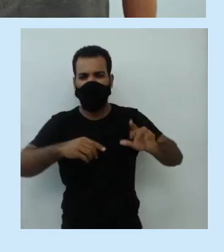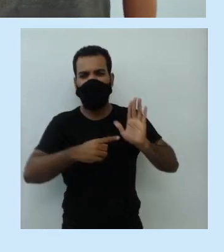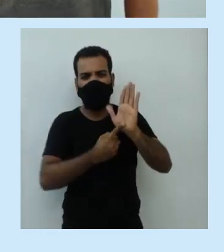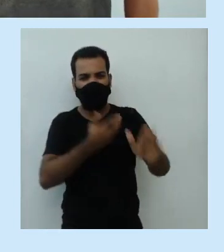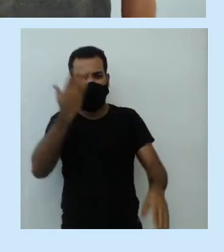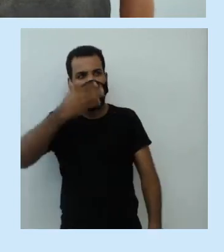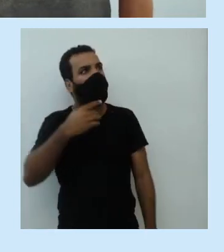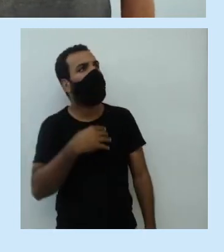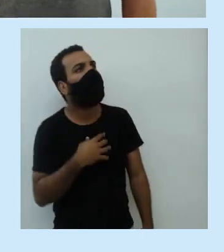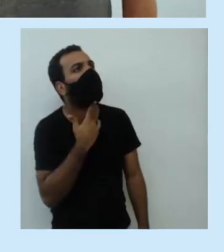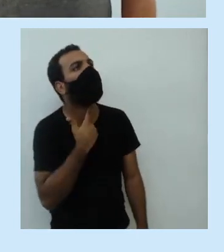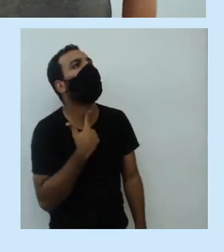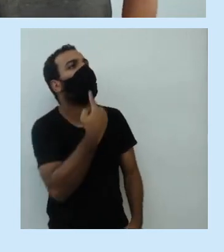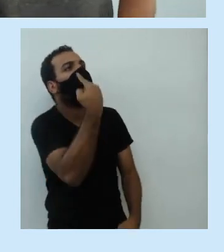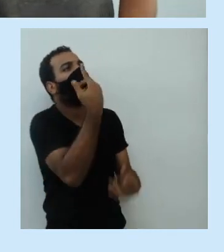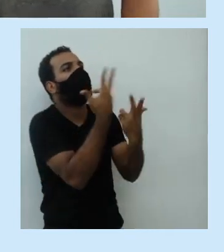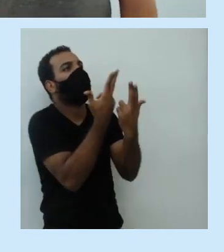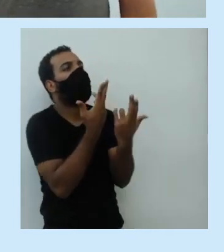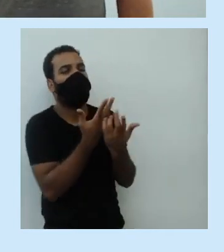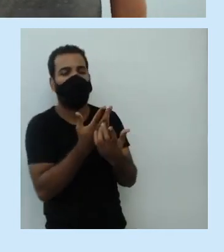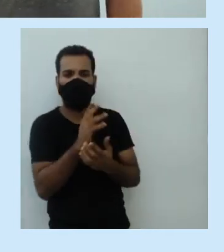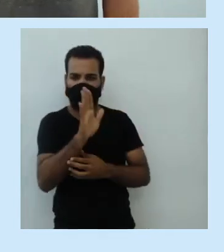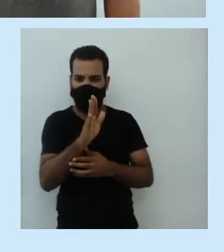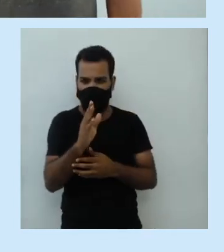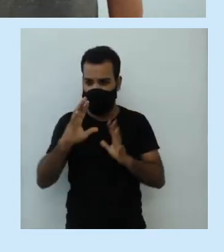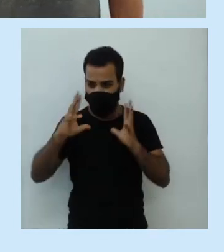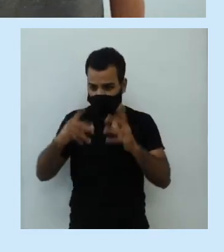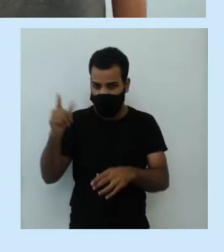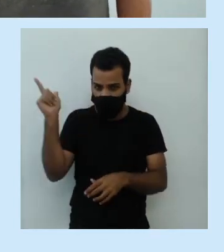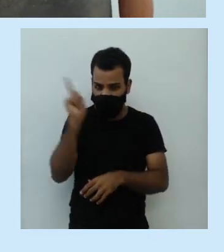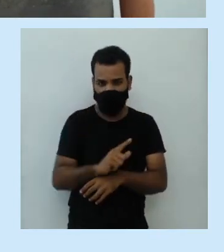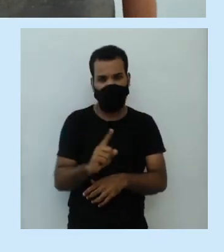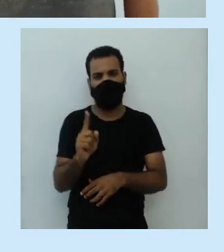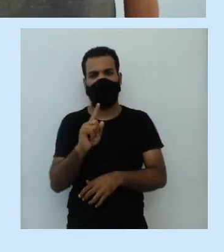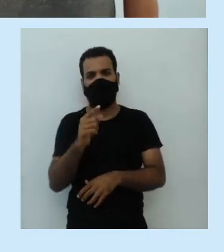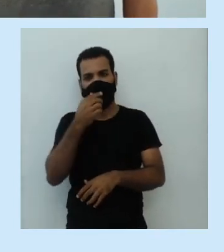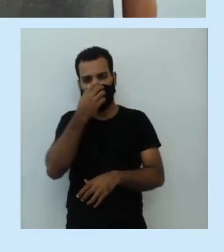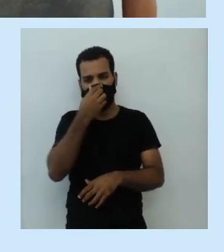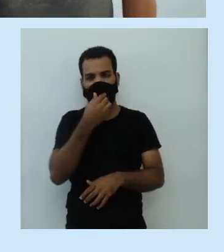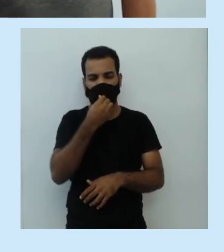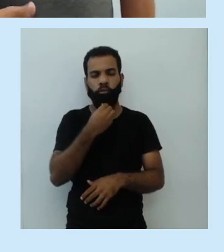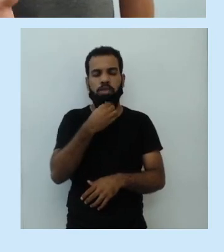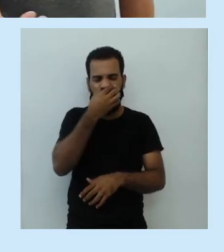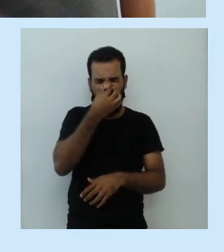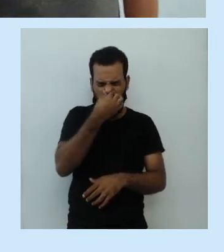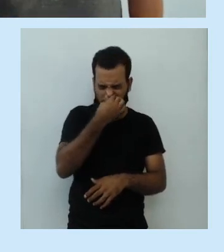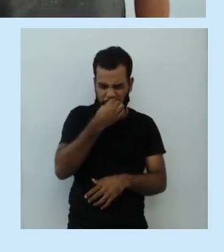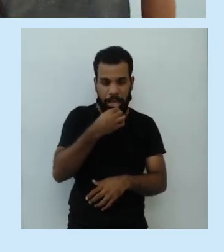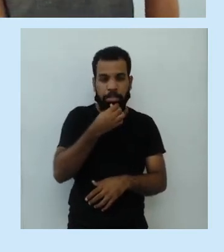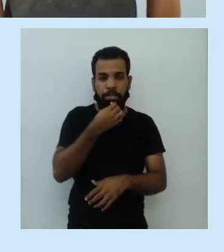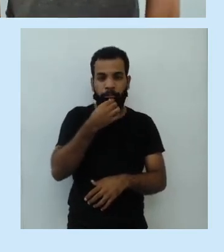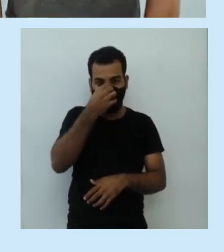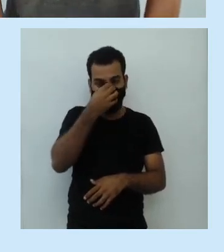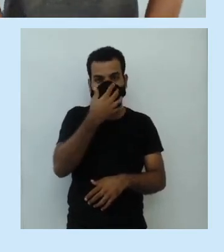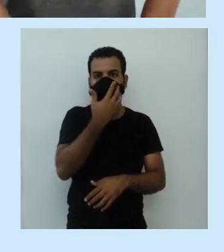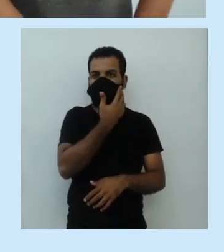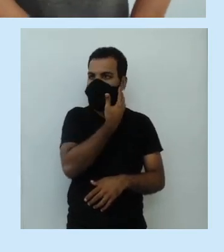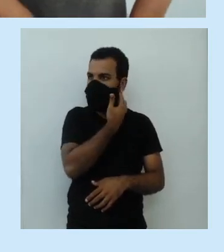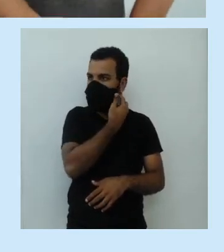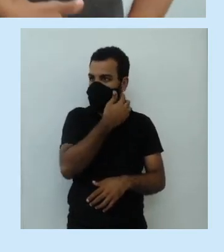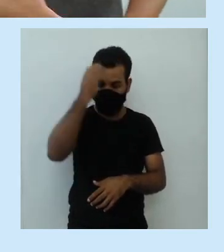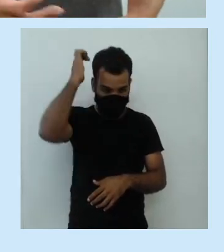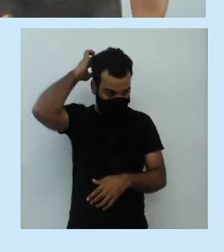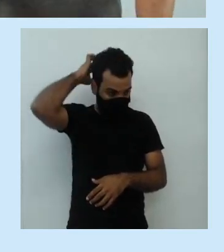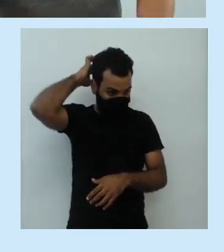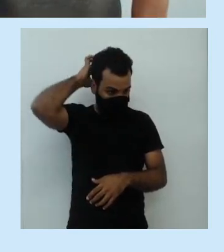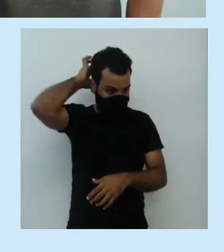no mundo do futebol, poucas conseguem realizar esse desejo. E aí milhares de pessoas que desejam adentrar